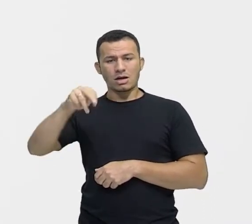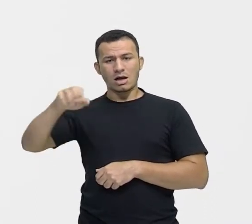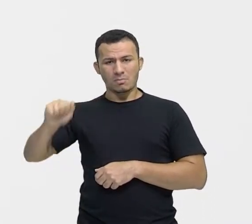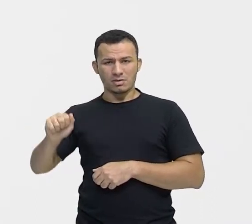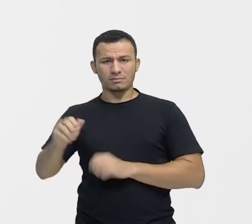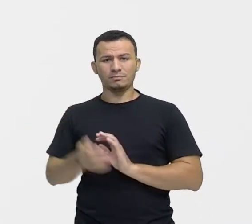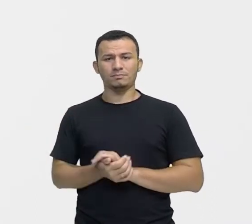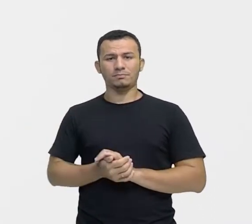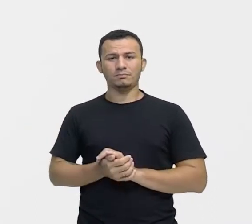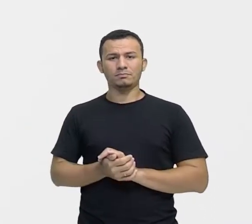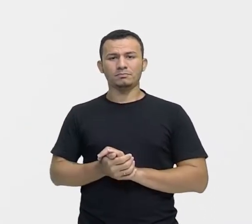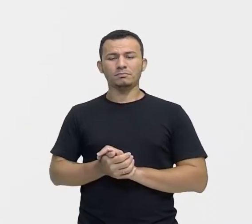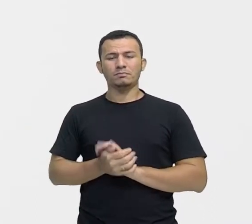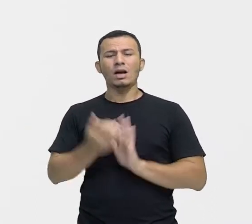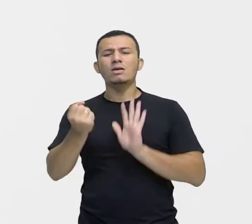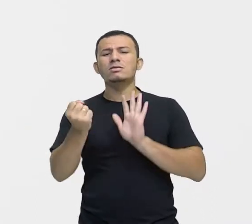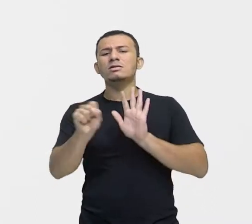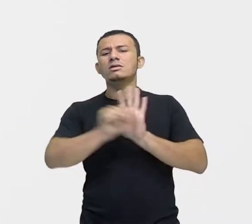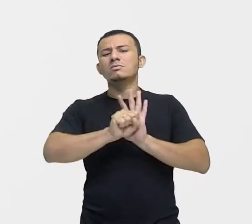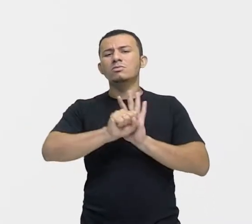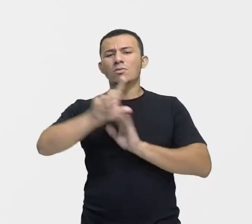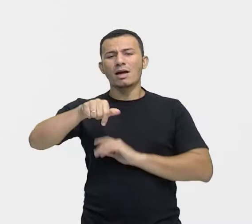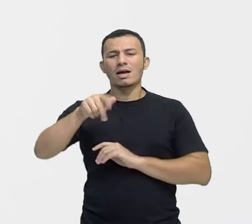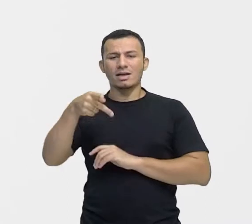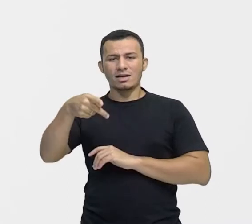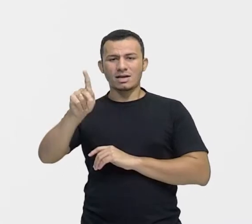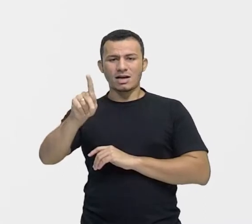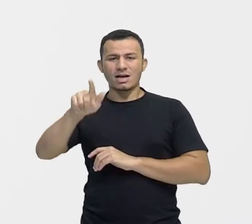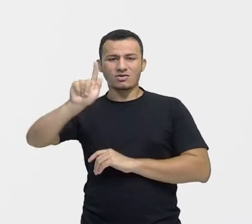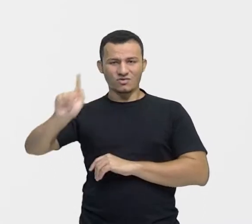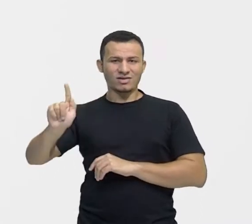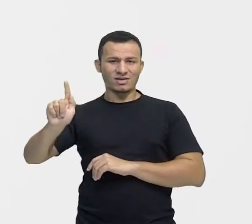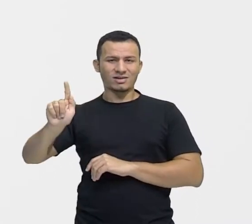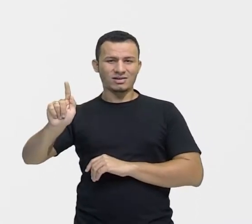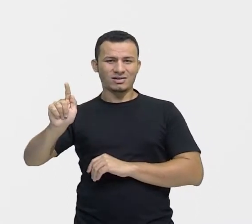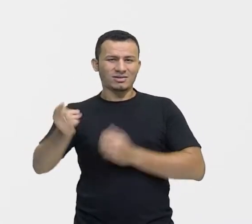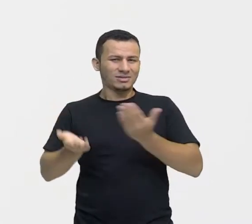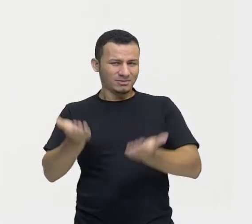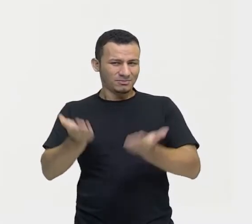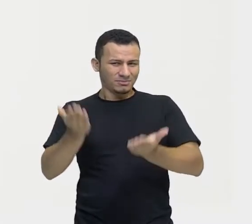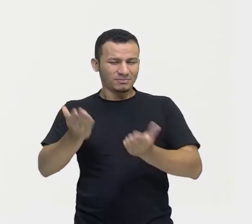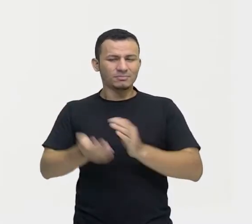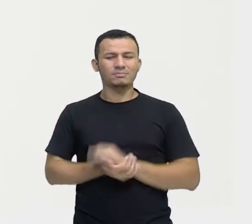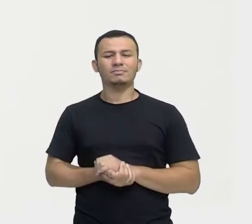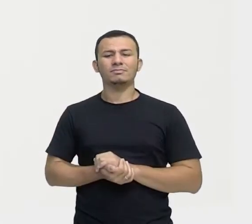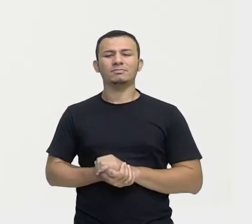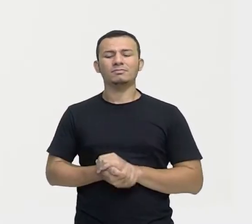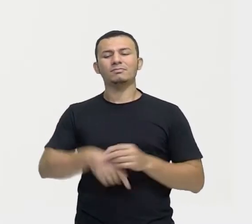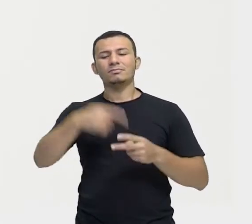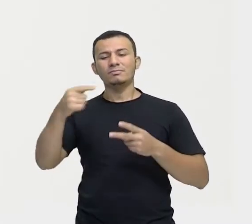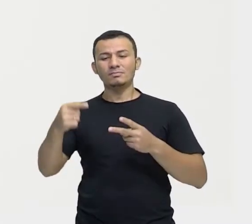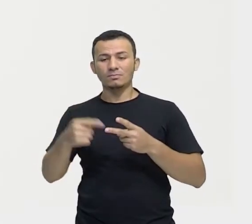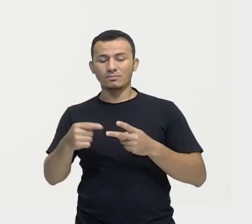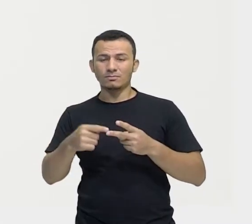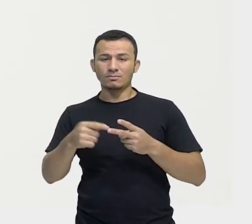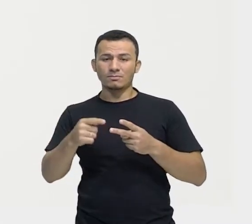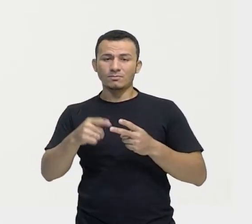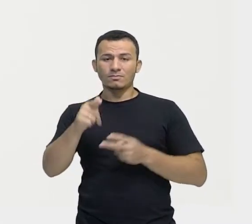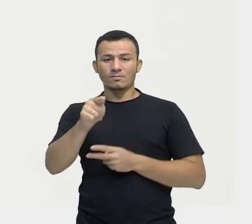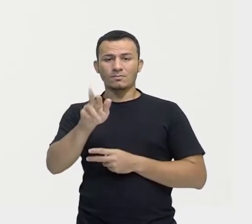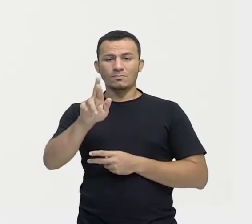é kg, tá certo? Então, olha aqui, kg. O grama, cujo símbolo é